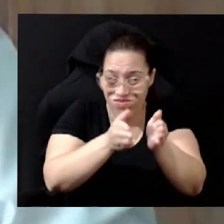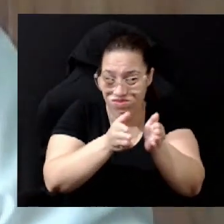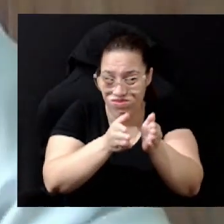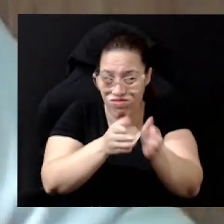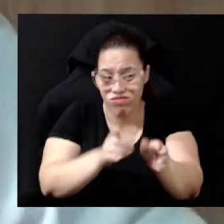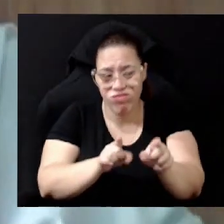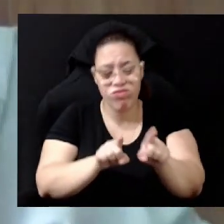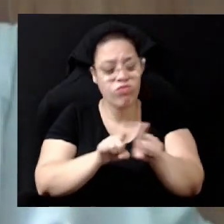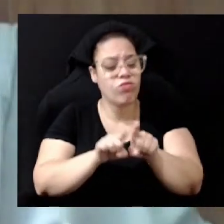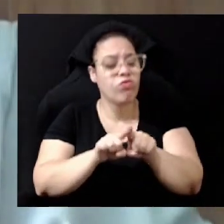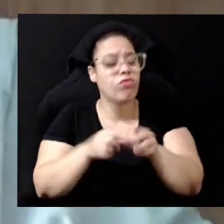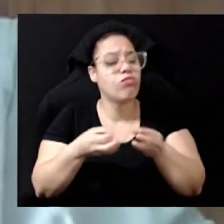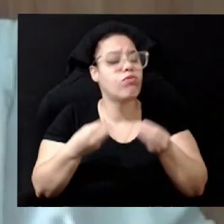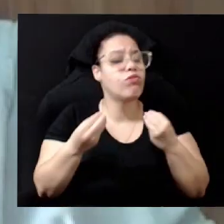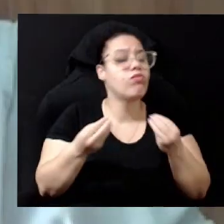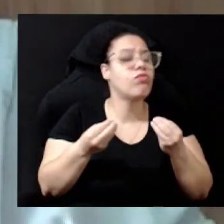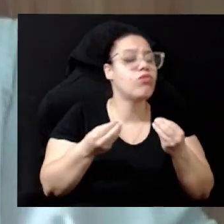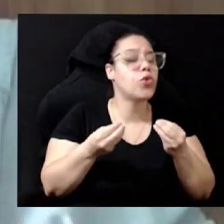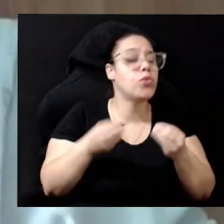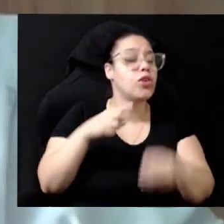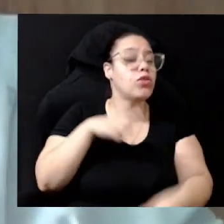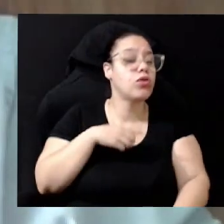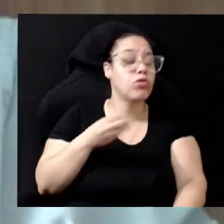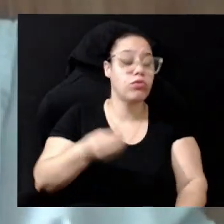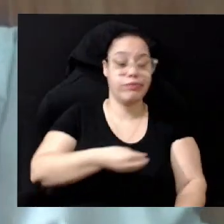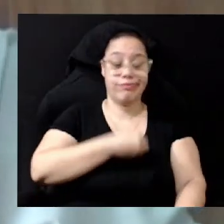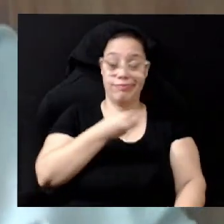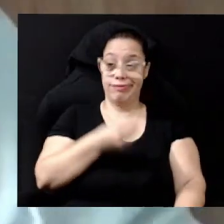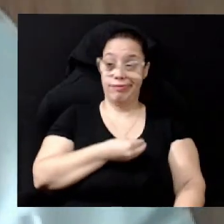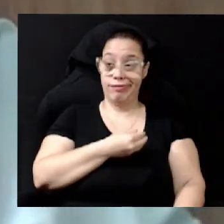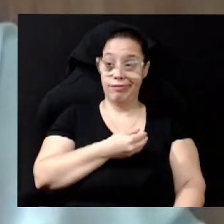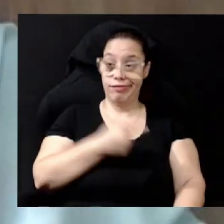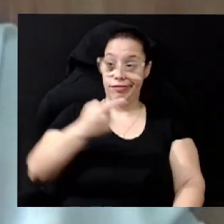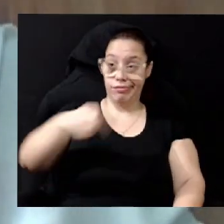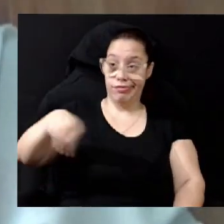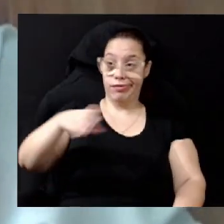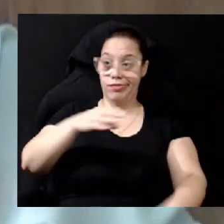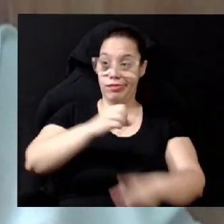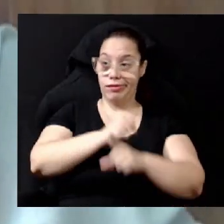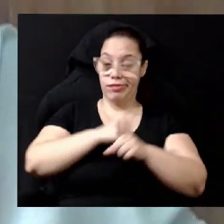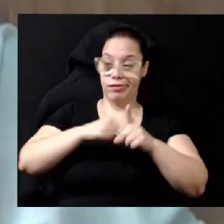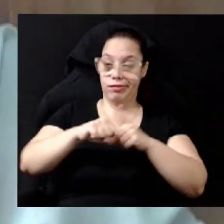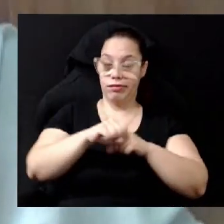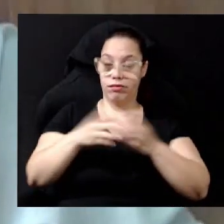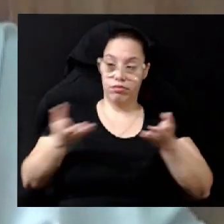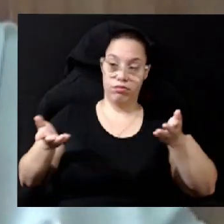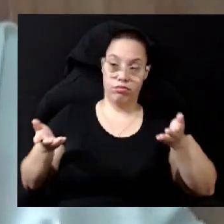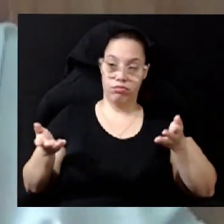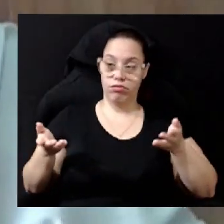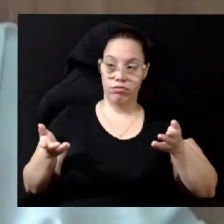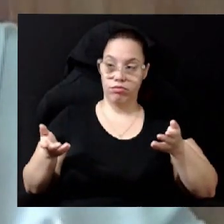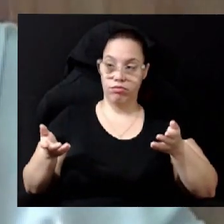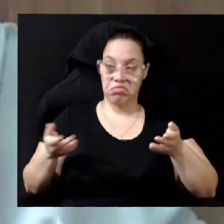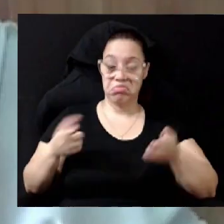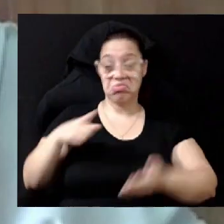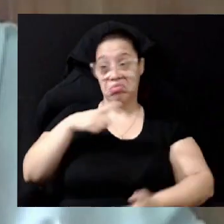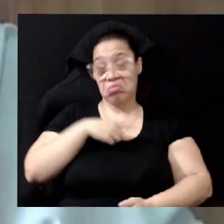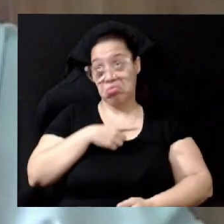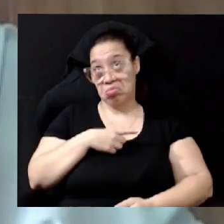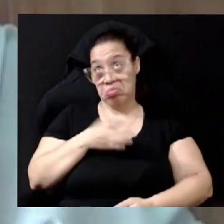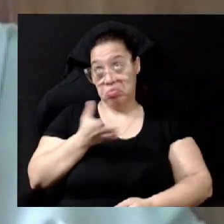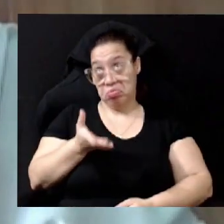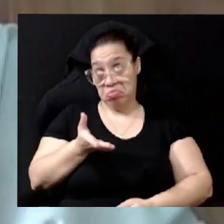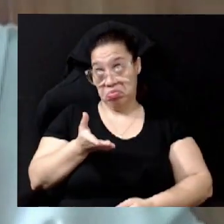é também como a gente existe psiquicamente nessa sociedade, né? E a gente